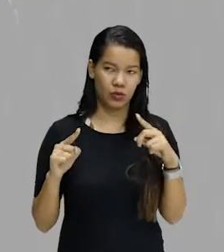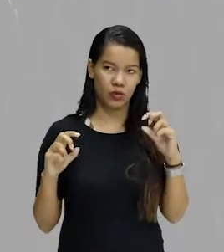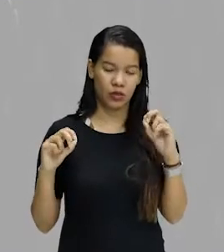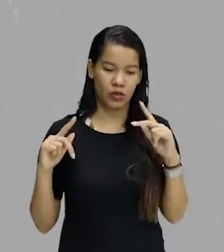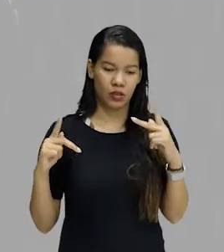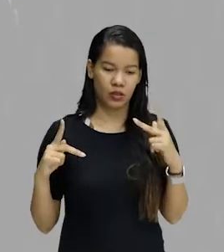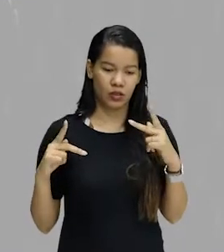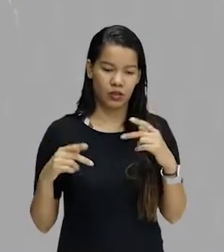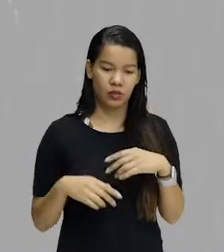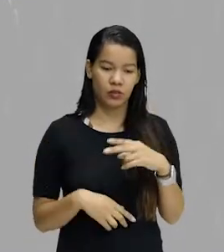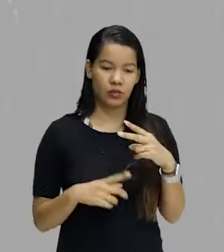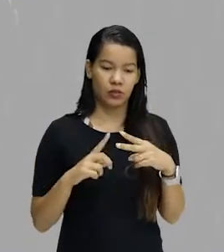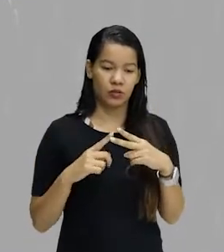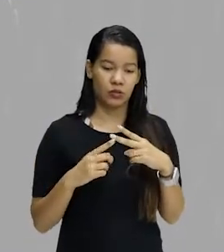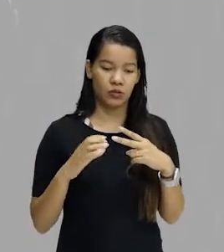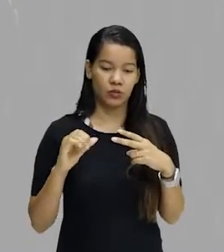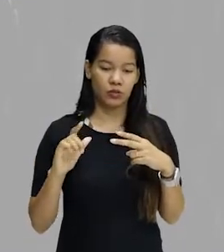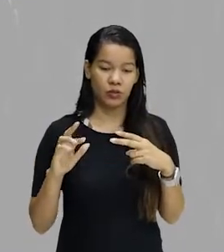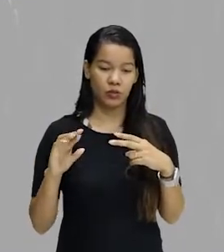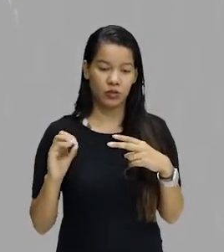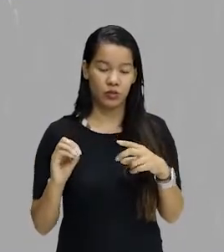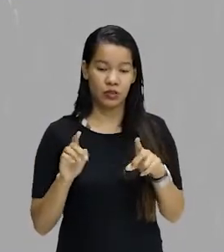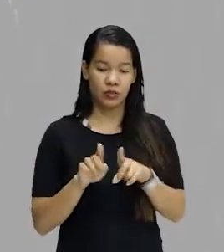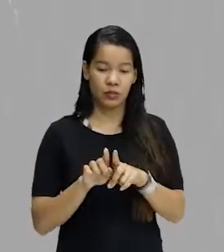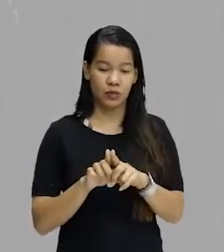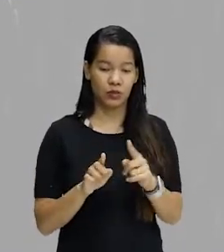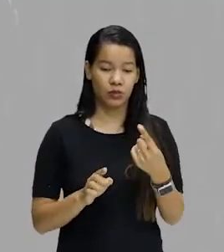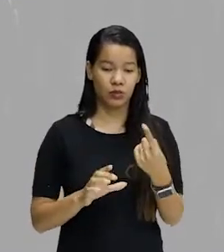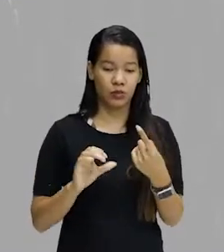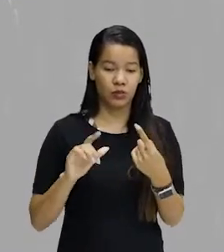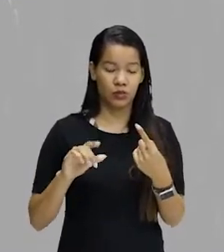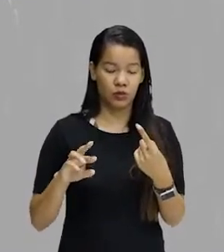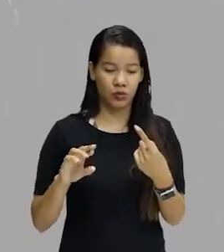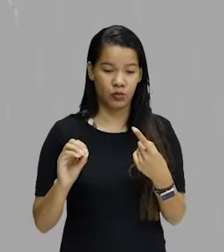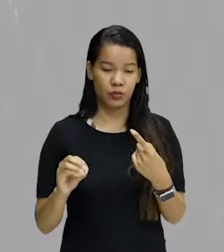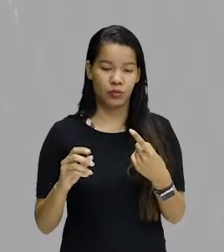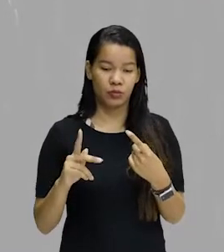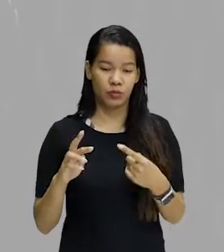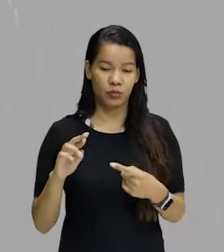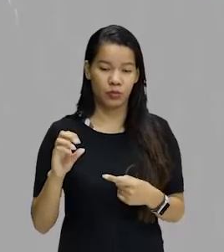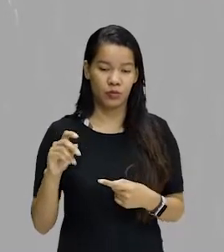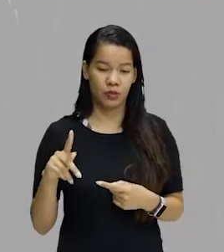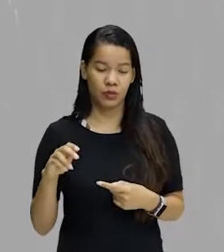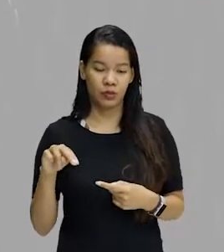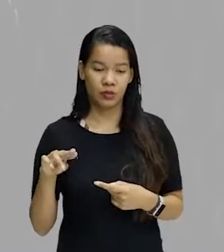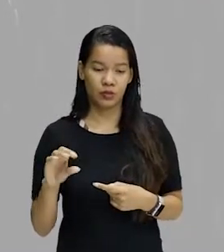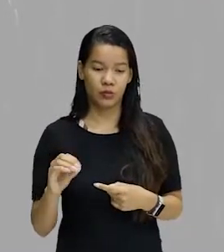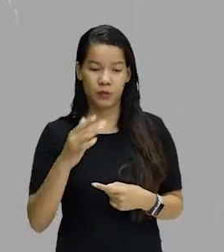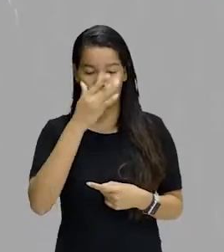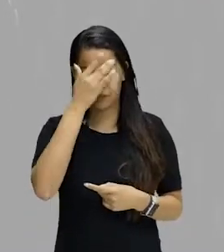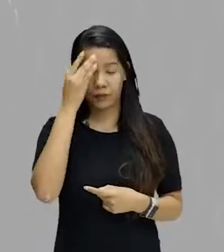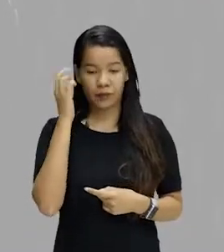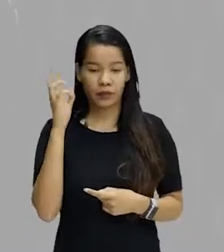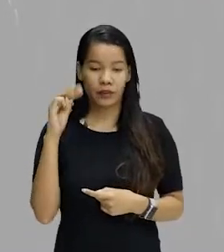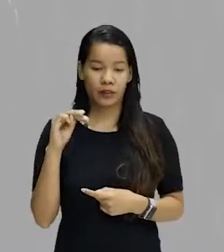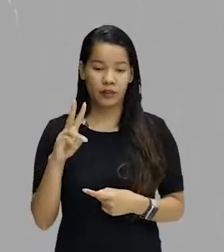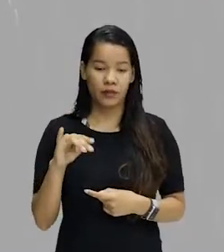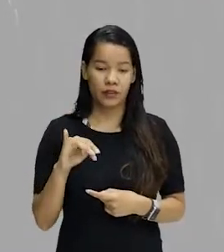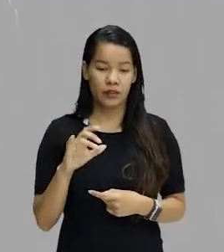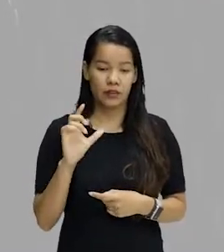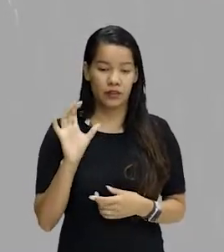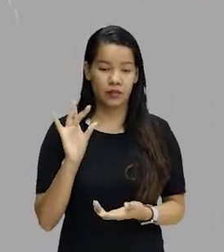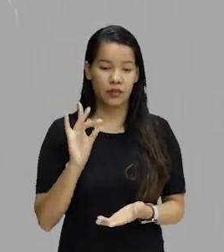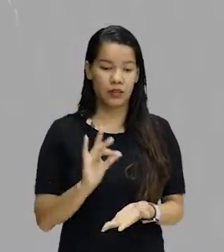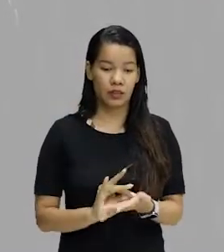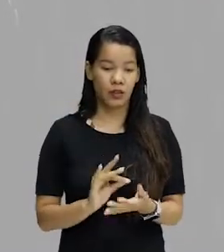O 2-cloropropano e o 1-cloropropano. Bom, quem vai ser o produto real ou aquele que vai